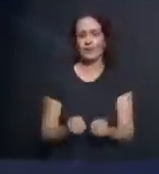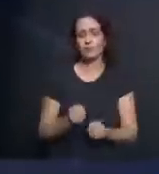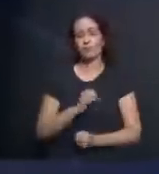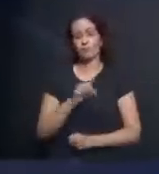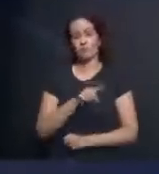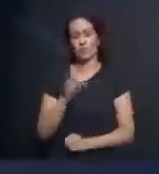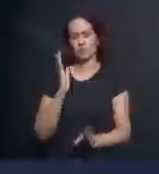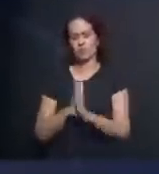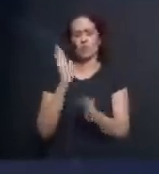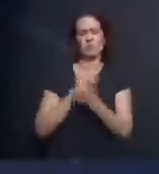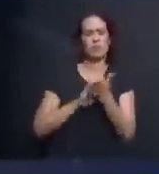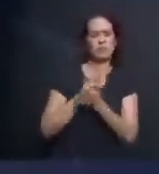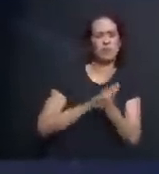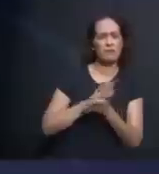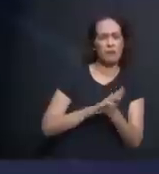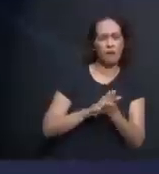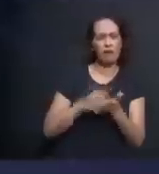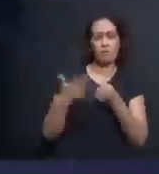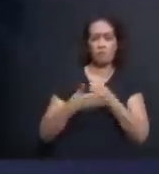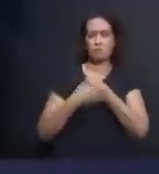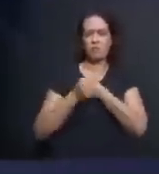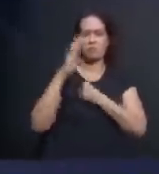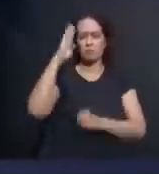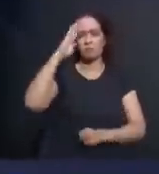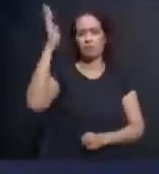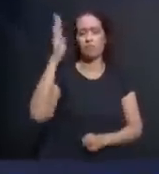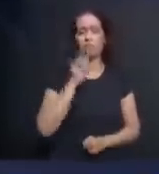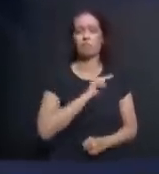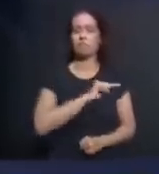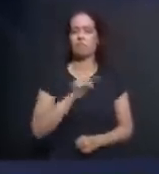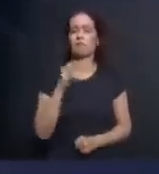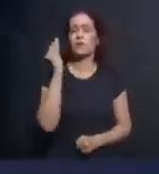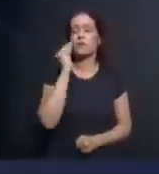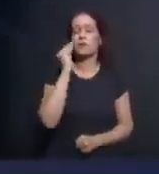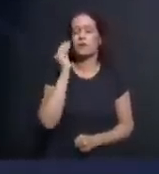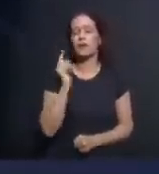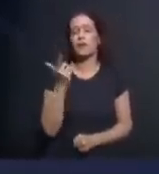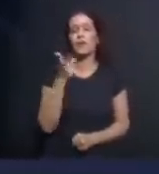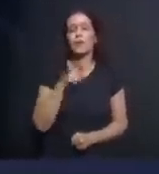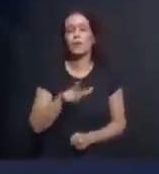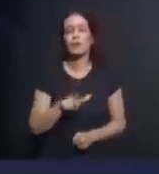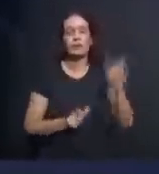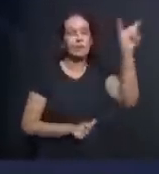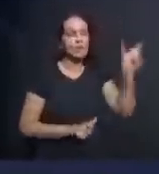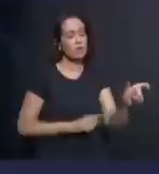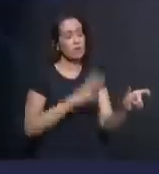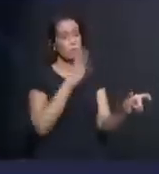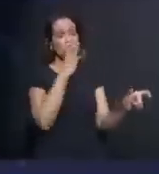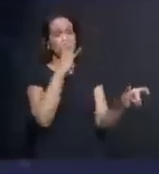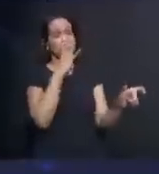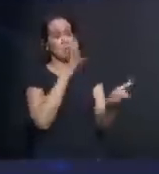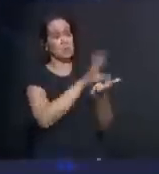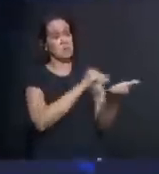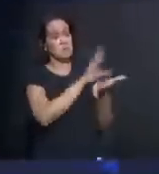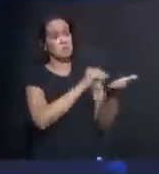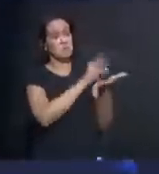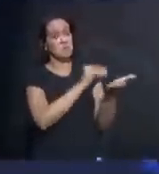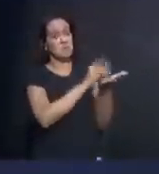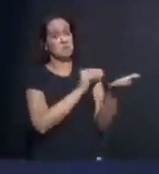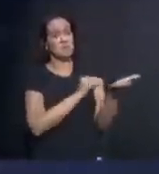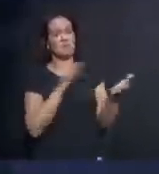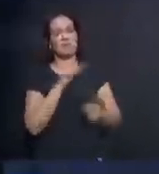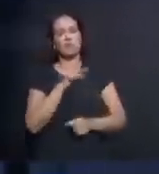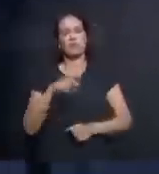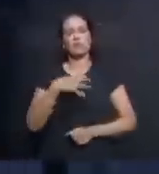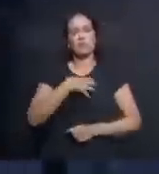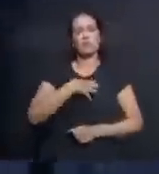chamado principal? Você vai tentar se tornar alguém que você admira no reino de Deus, e isso vai te causar muita